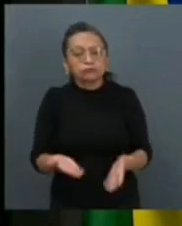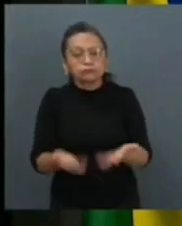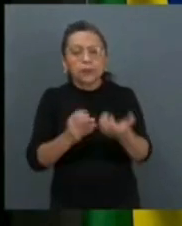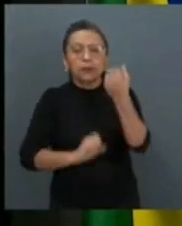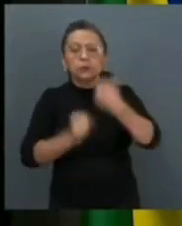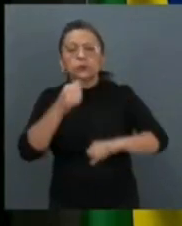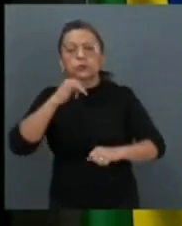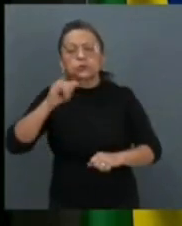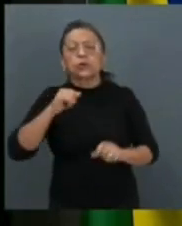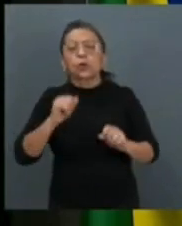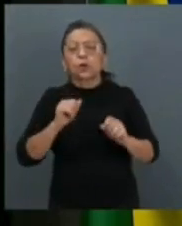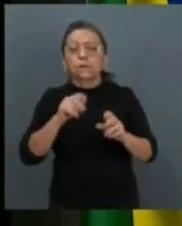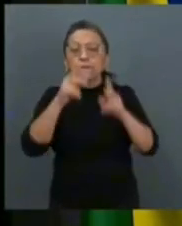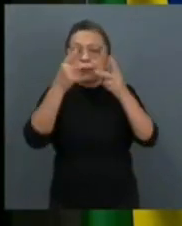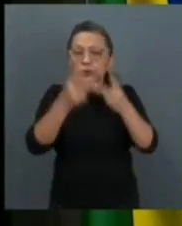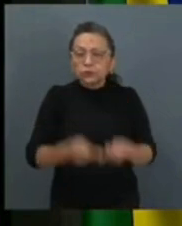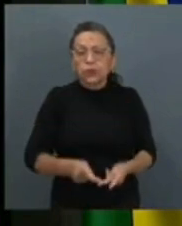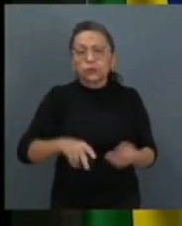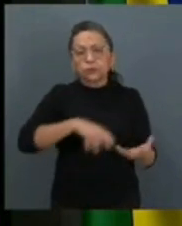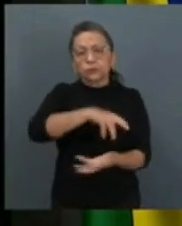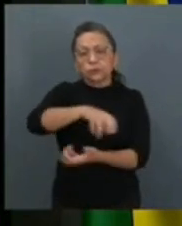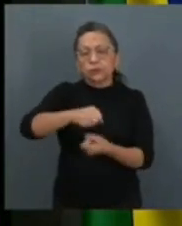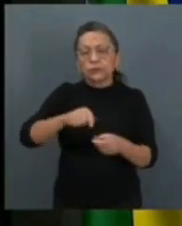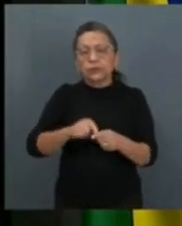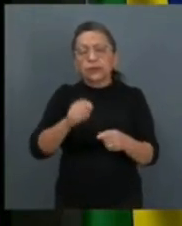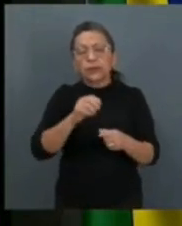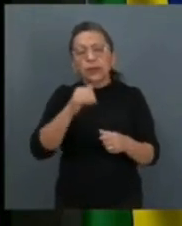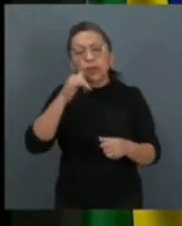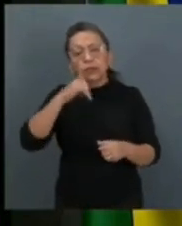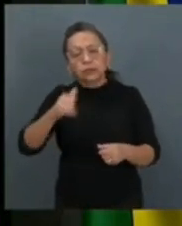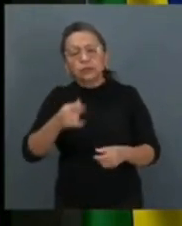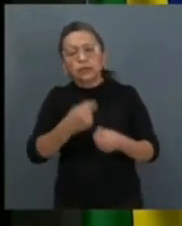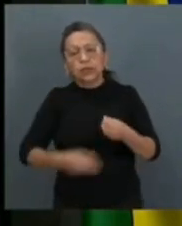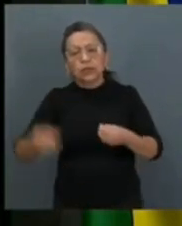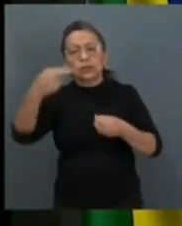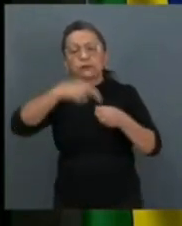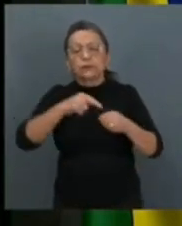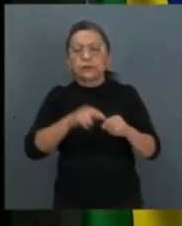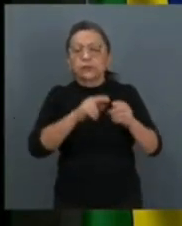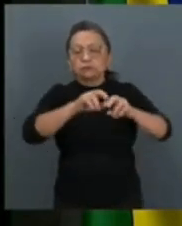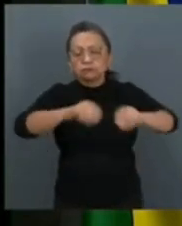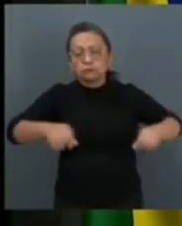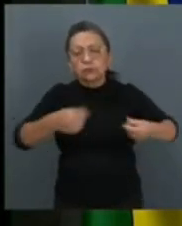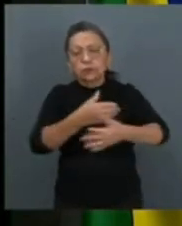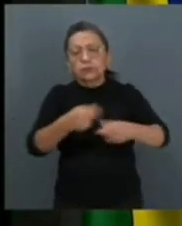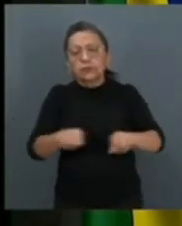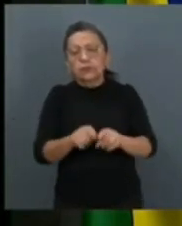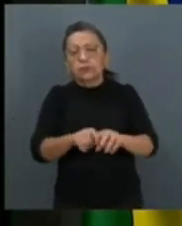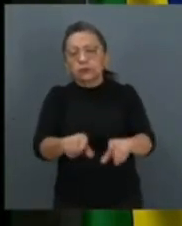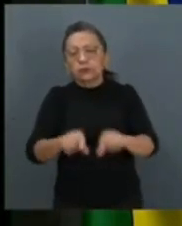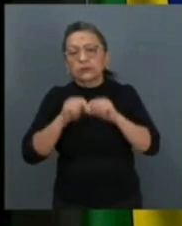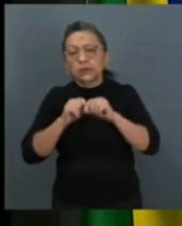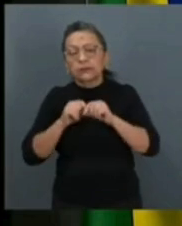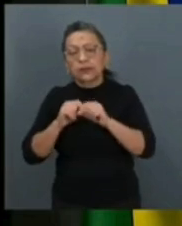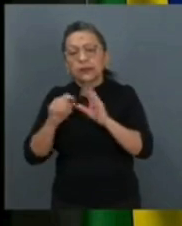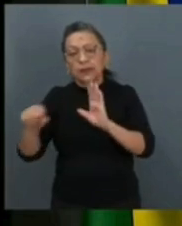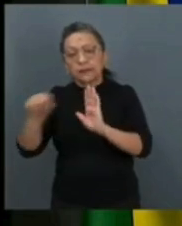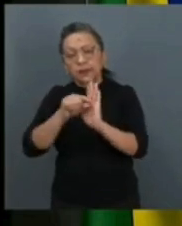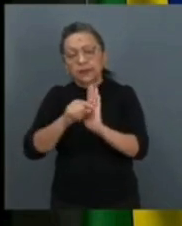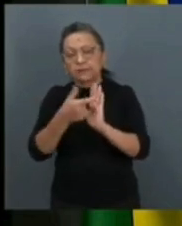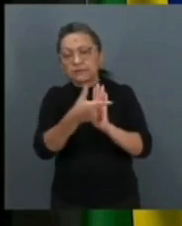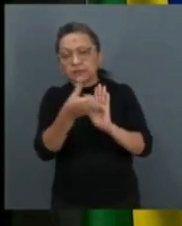projetos sustentáveis e energia renovável, incluindo resíduos sólidos, com destaque para a emenda 26 de plenário